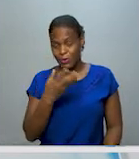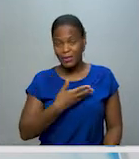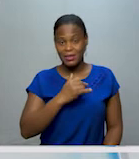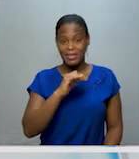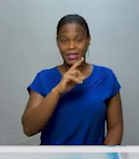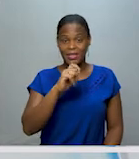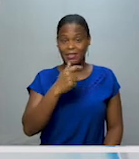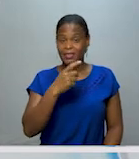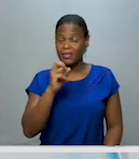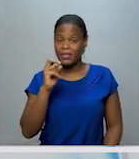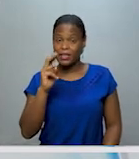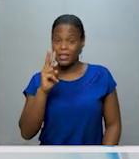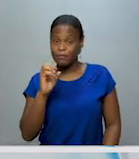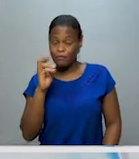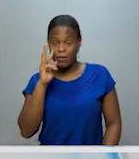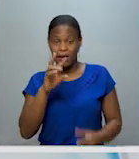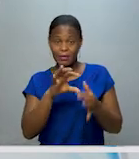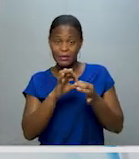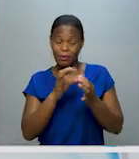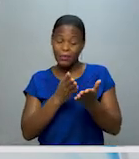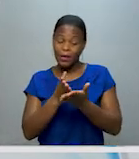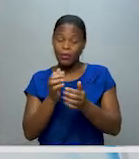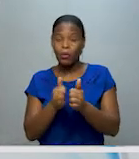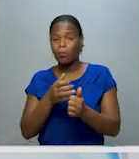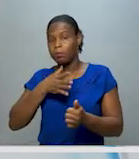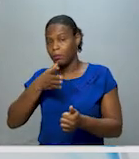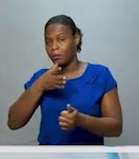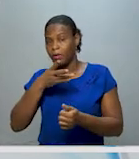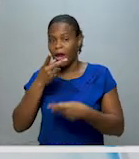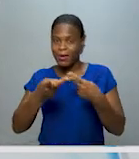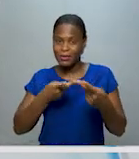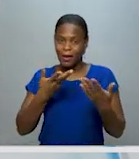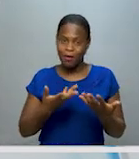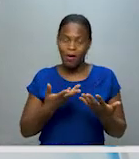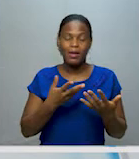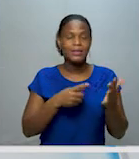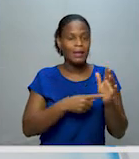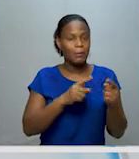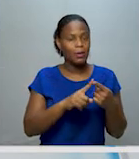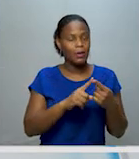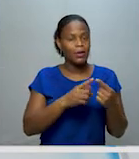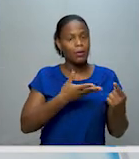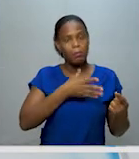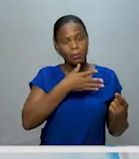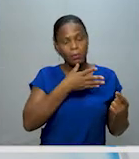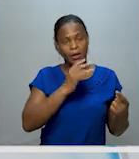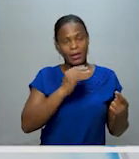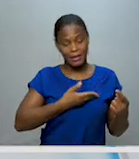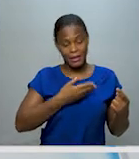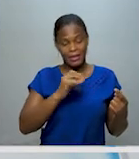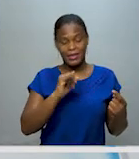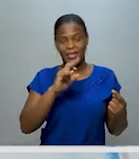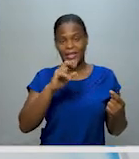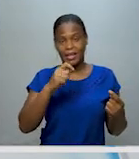sua relação direta com os discursos que nós acabamos de analisar, nomeadamente discurso